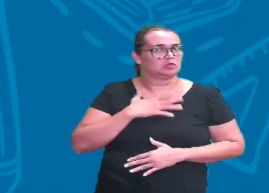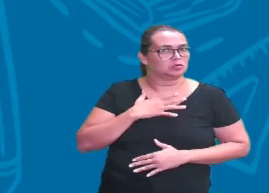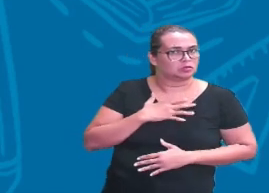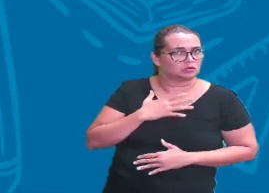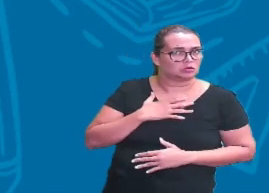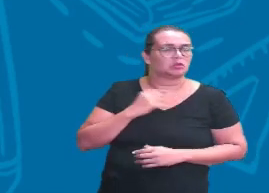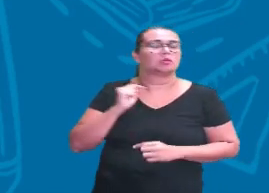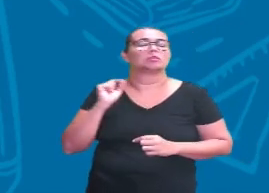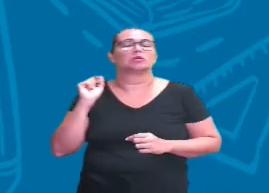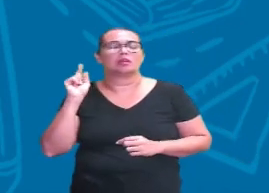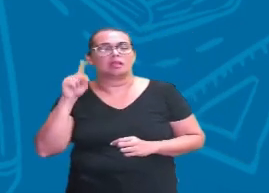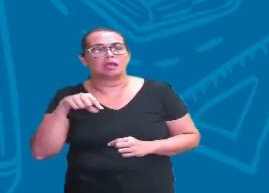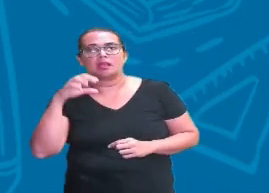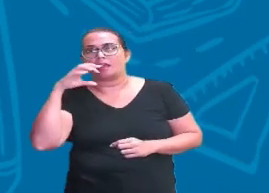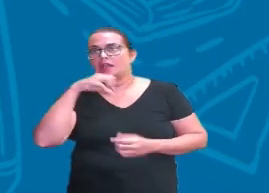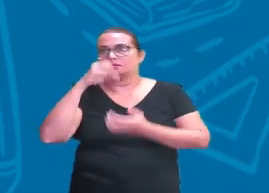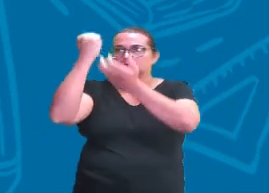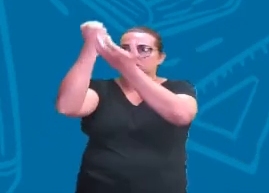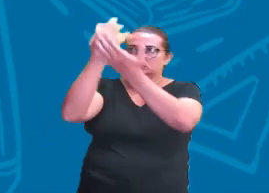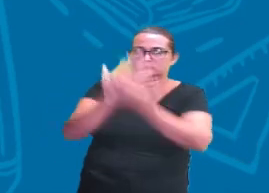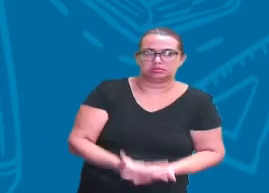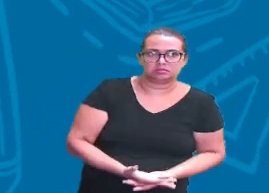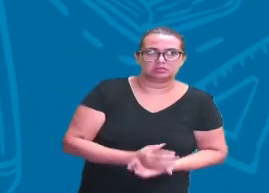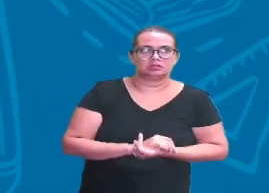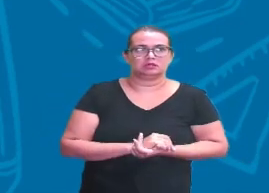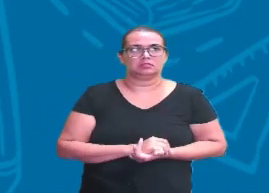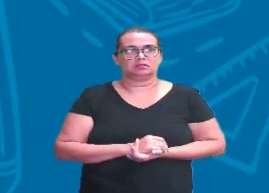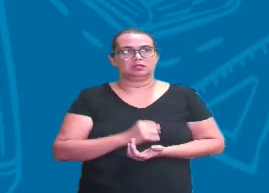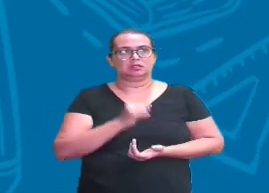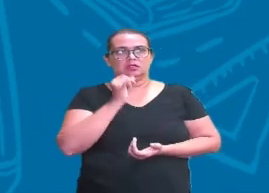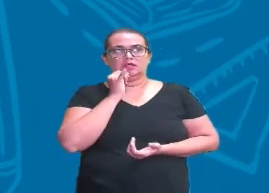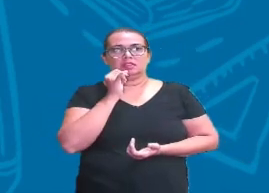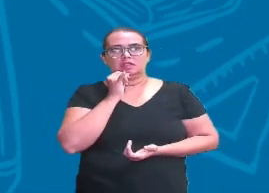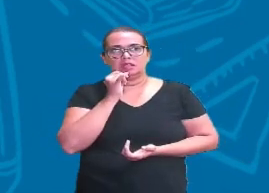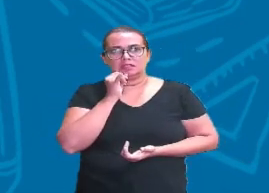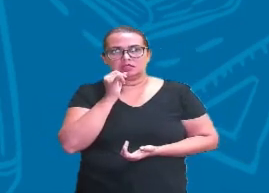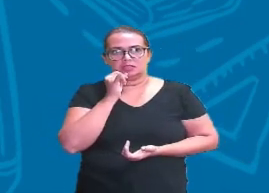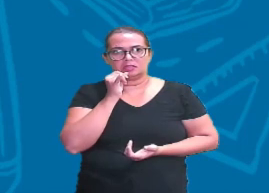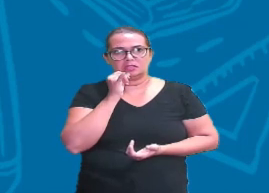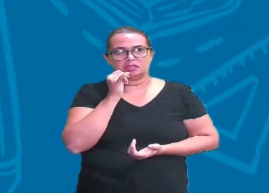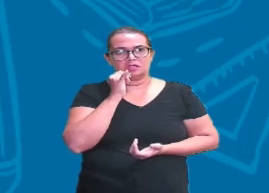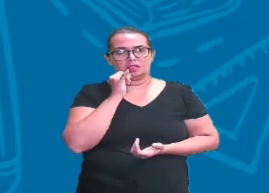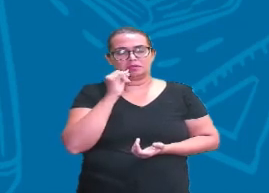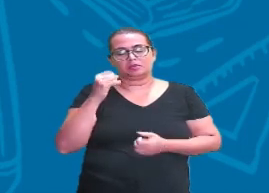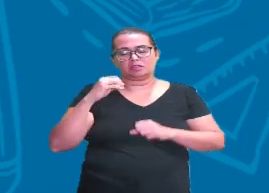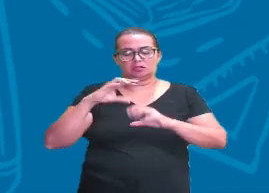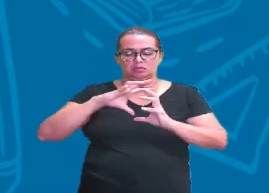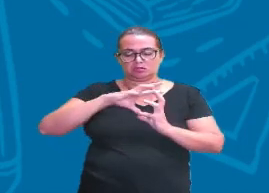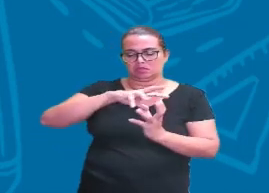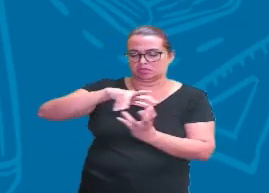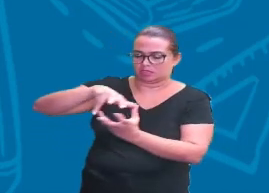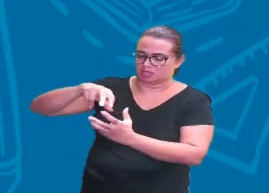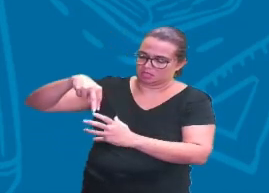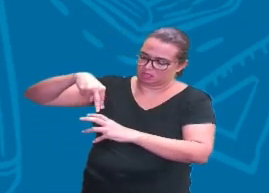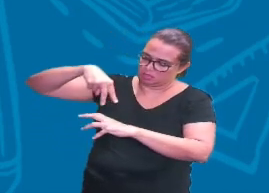queda livre, por exemplo, se você estivesse fora nesse momento e dando volta em torno da Terra,